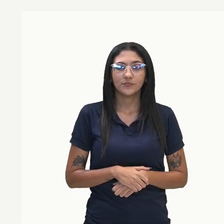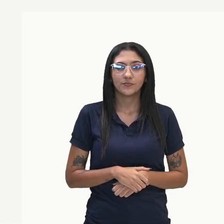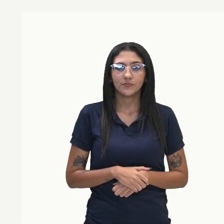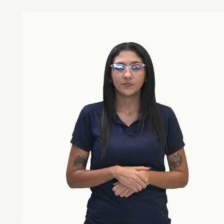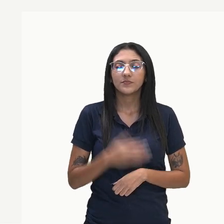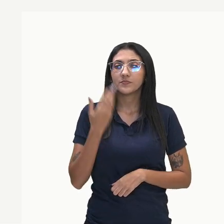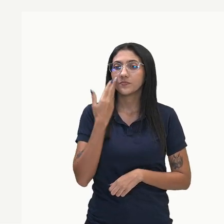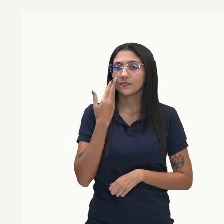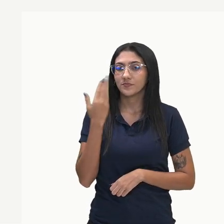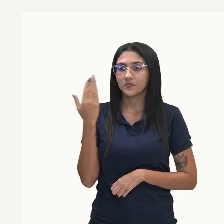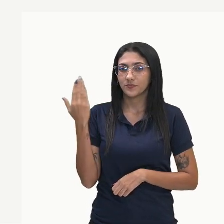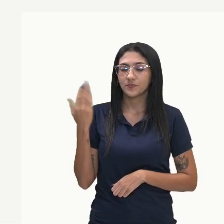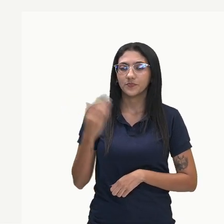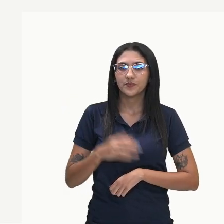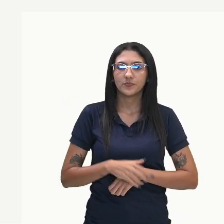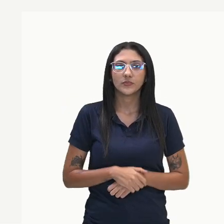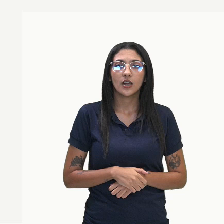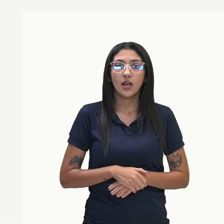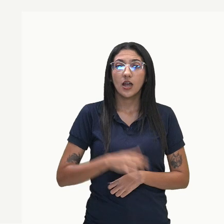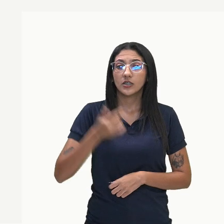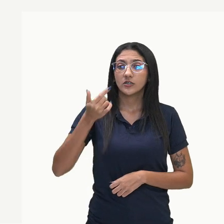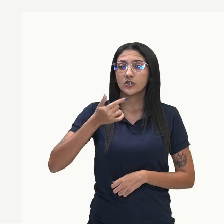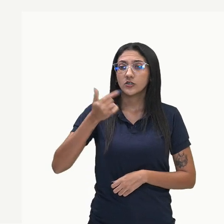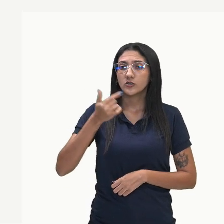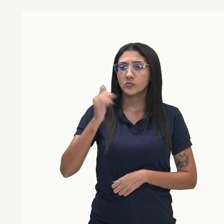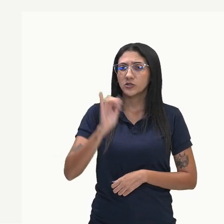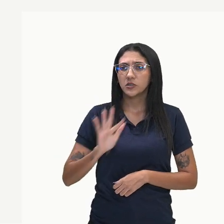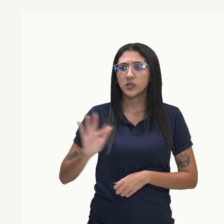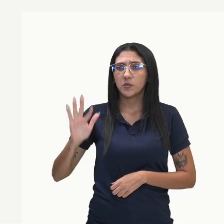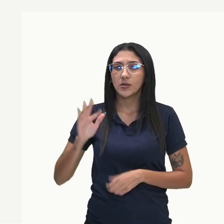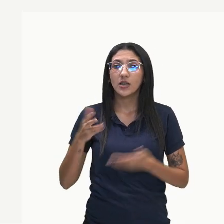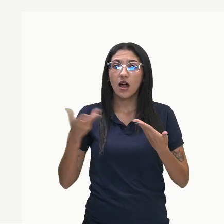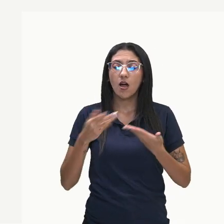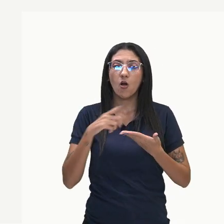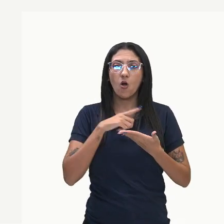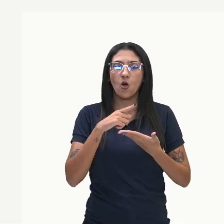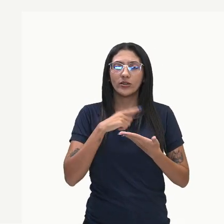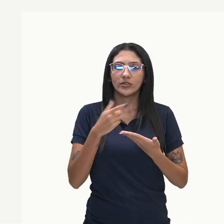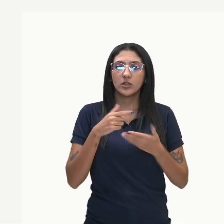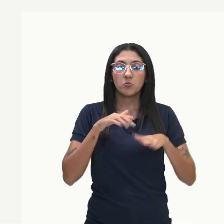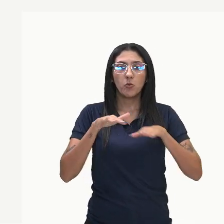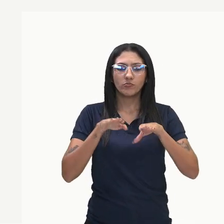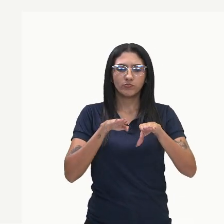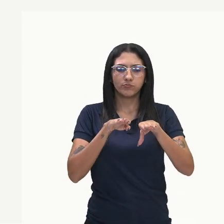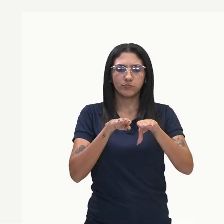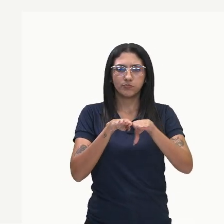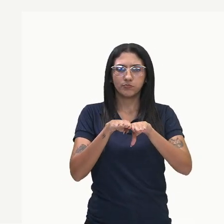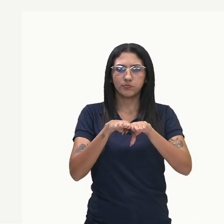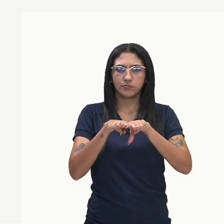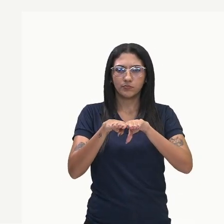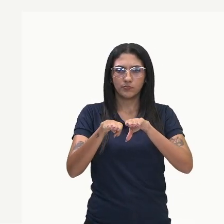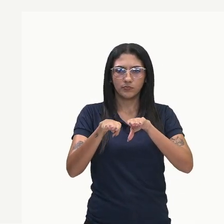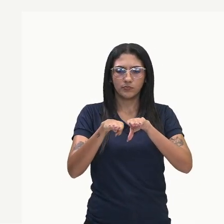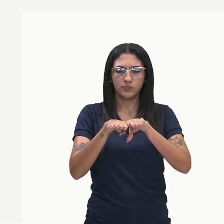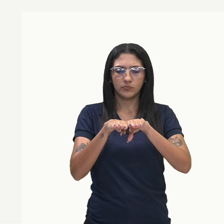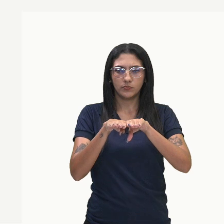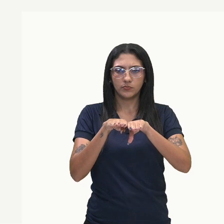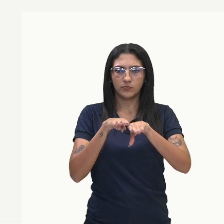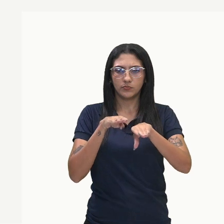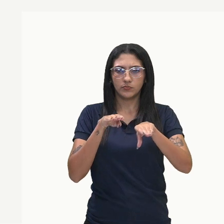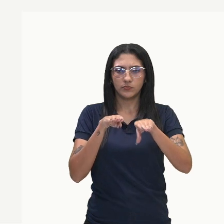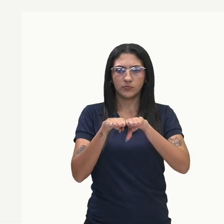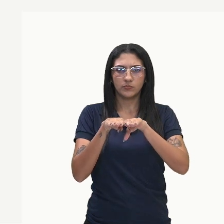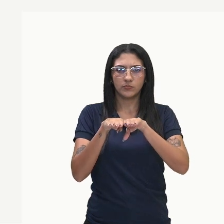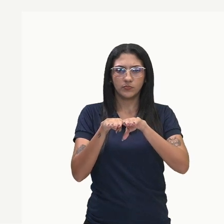O que que acontece aqui? Olha só, as placas elas vão deslizando uma ao lado da outra. Onde